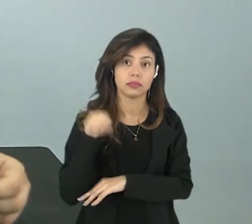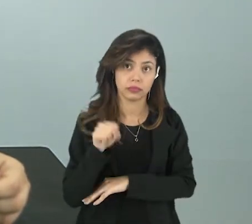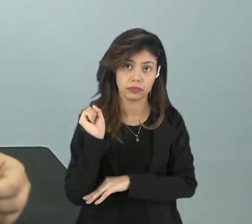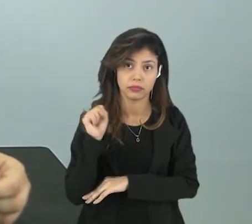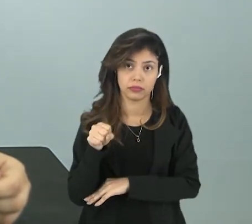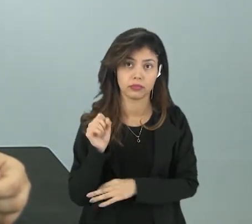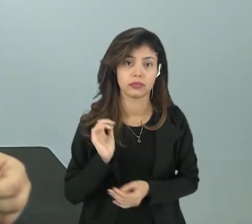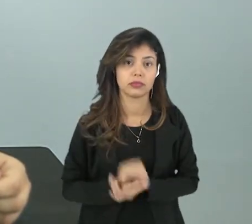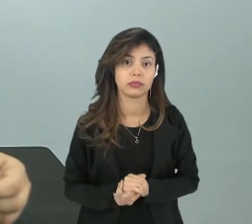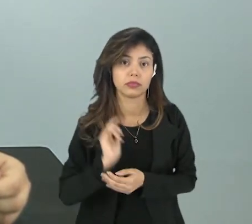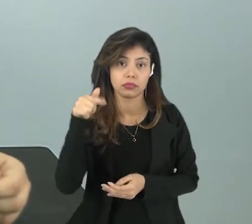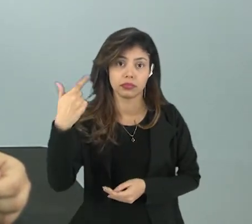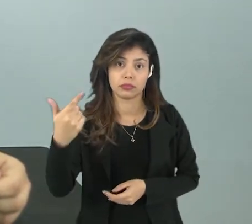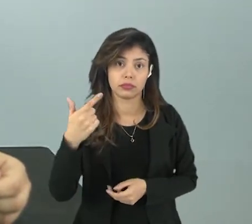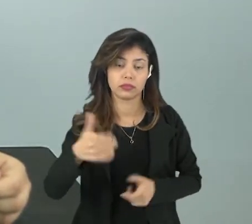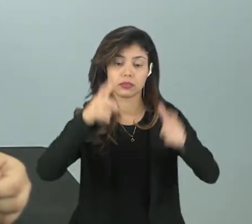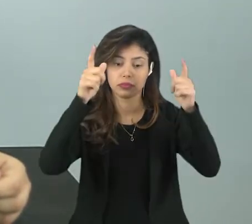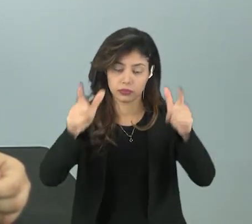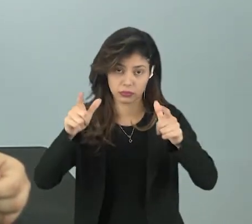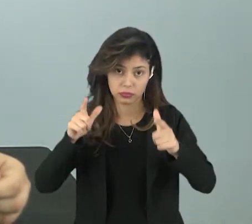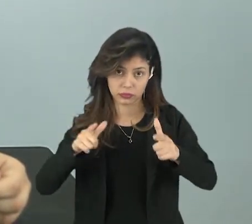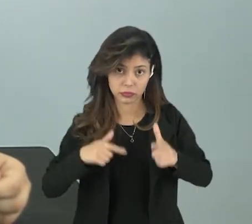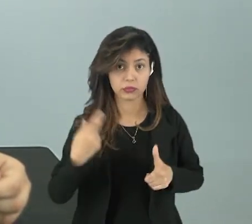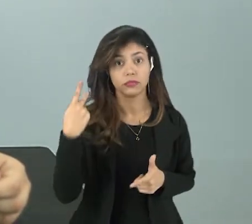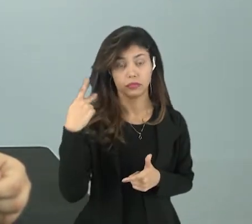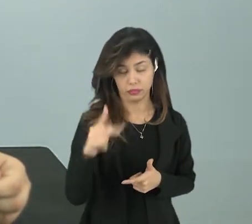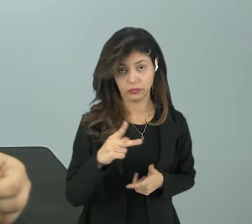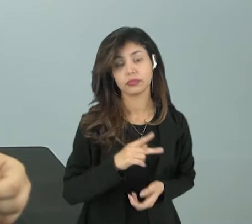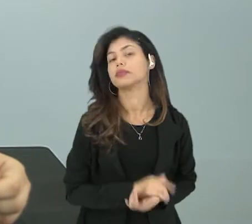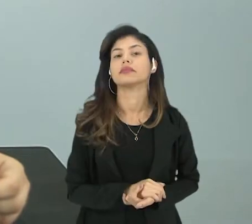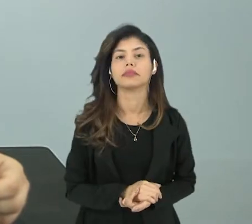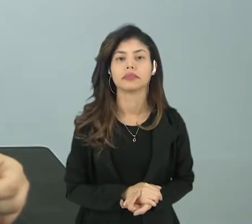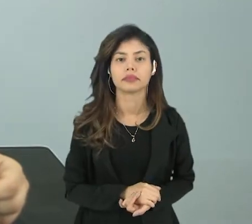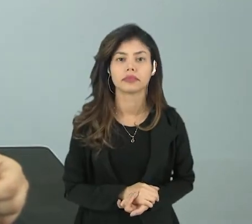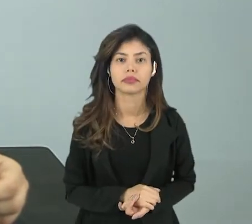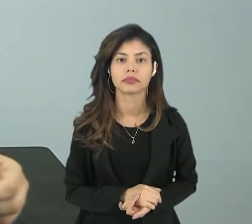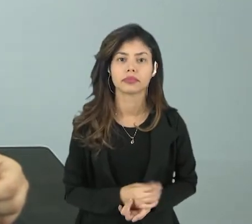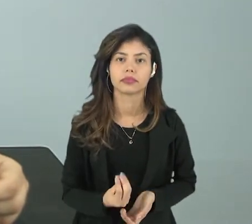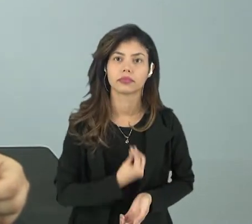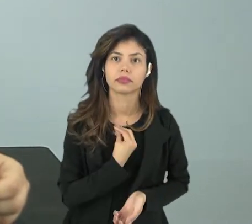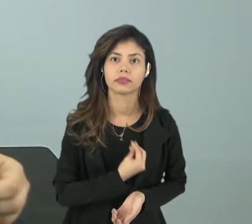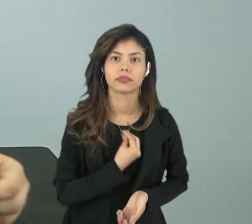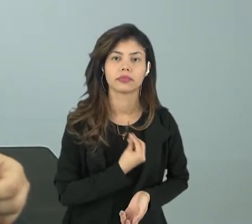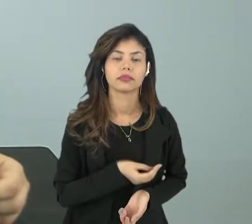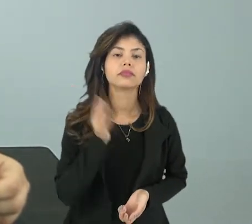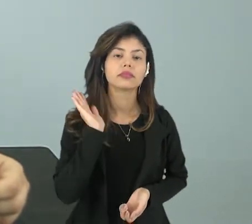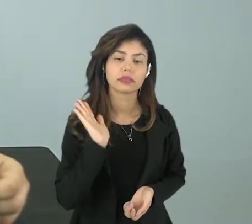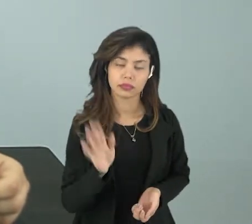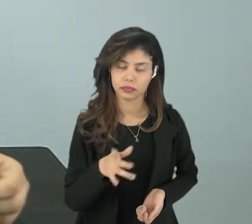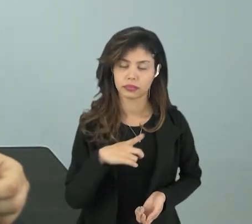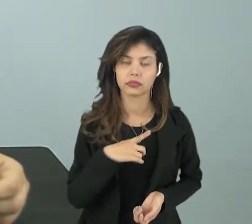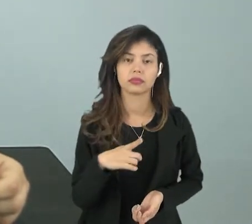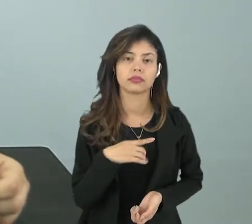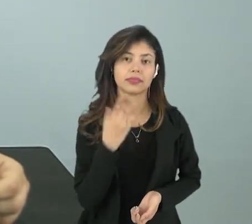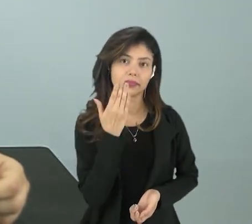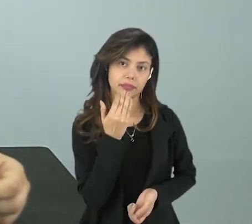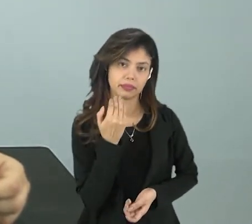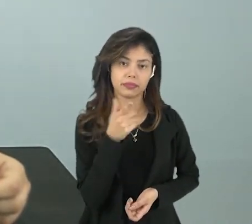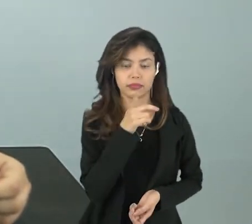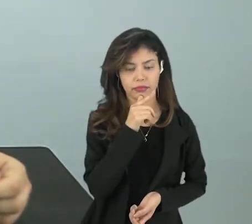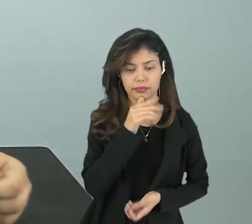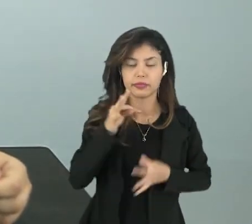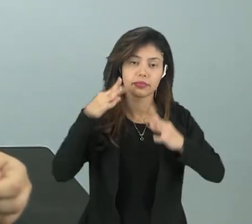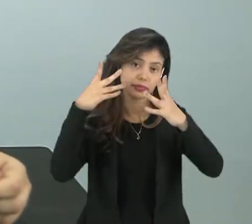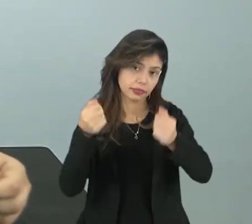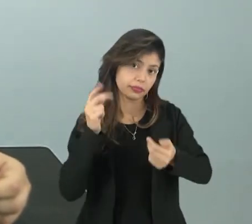são colocados lá. E o ambiente deles, o ambiente que eles vivem, já tem todos os recursos necessários.